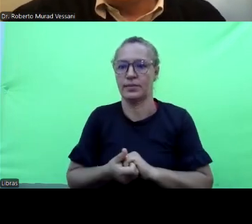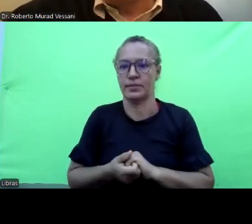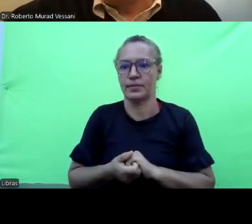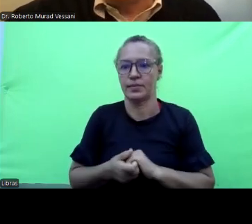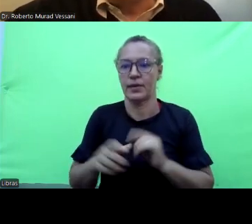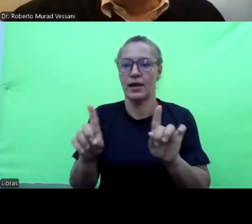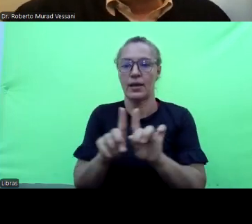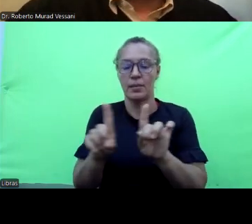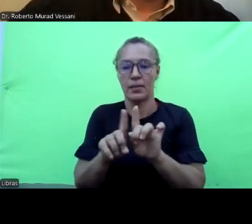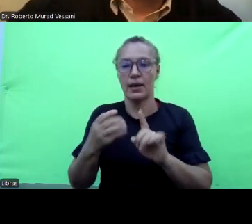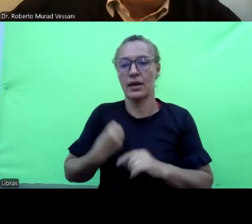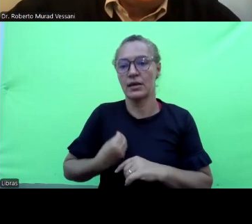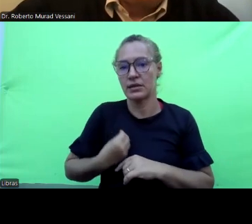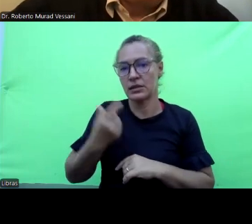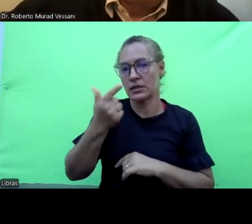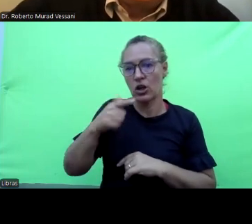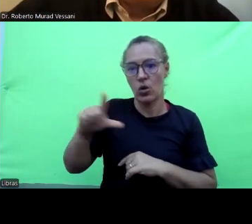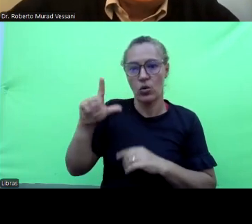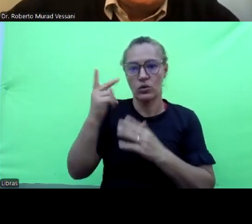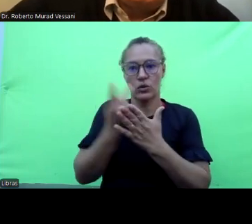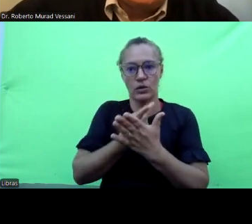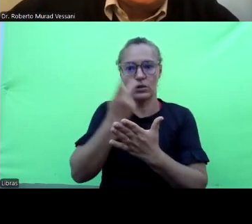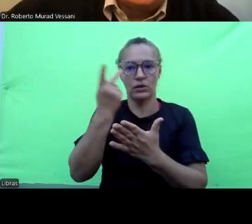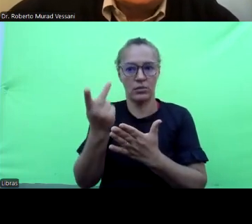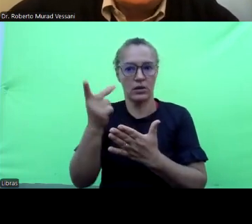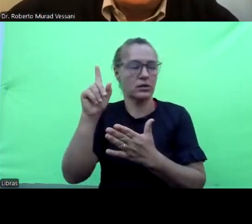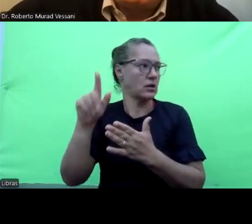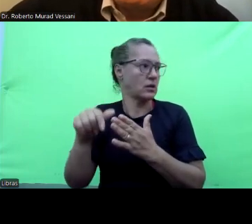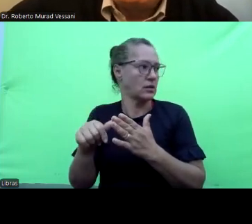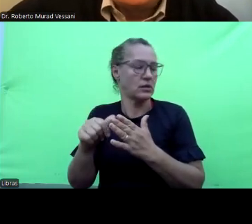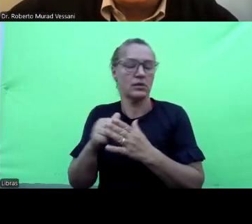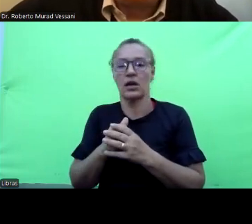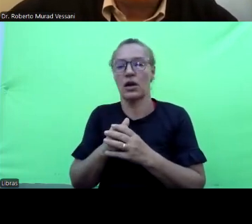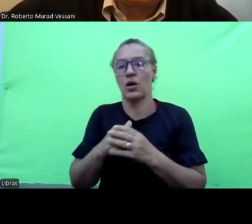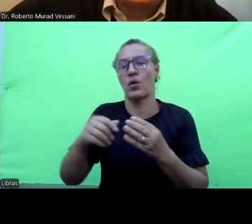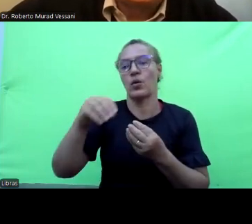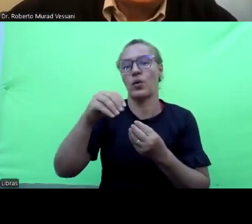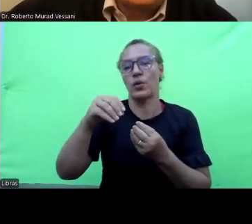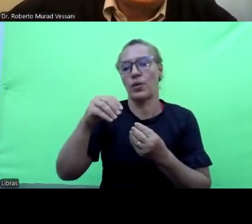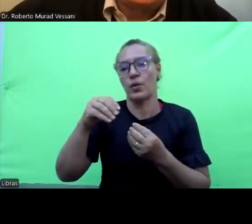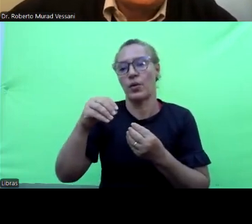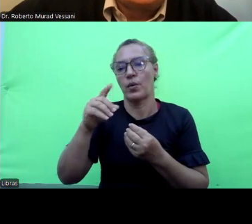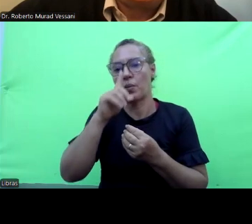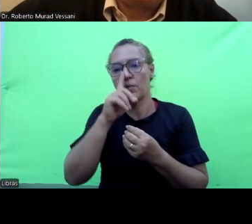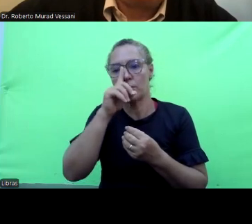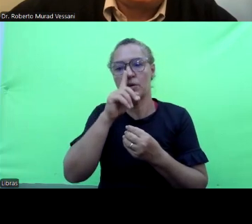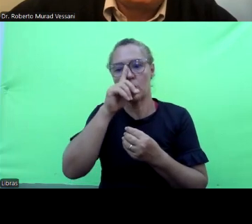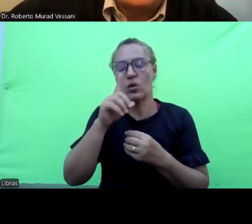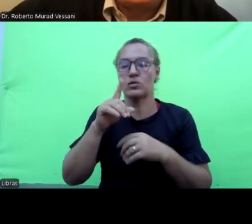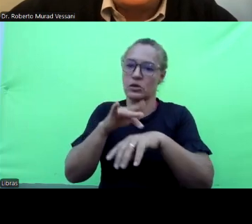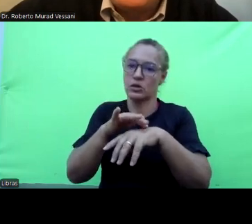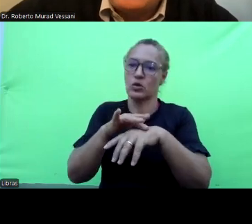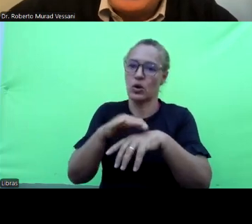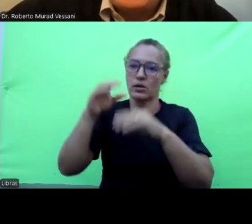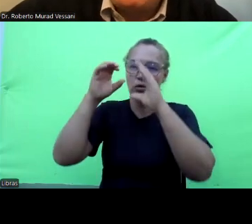Também existem outros fatores que são fatores que envolvem maior risco para essa doença, né? Então,